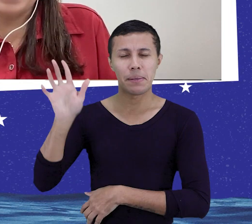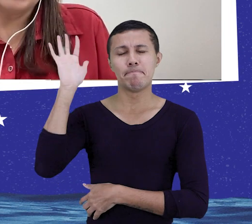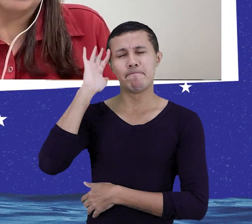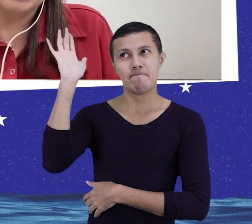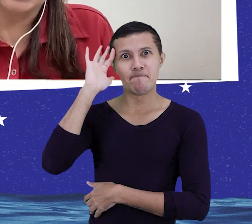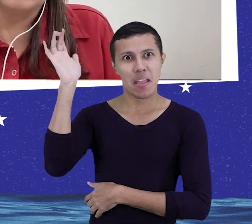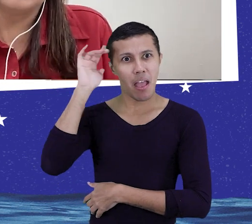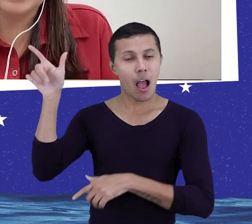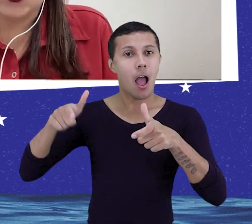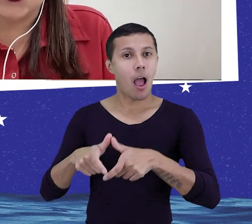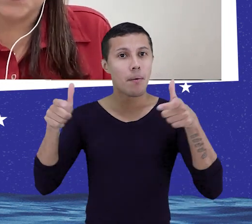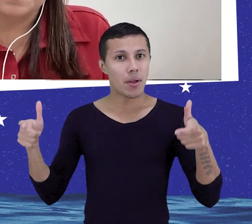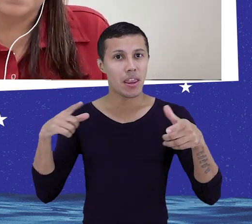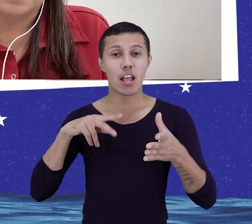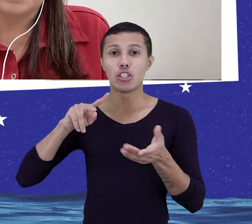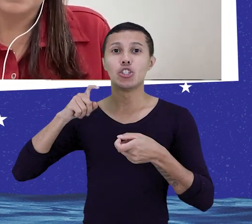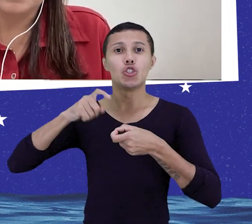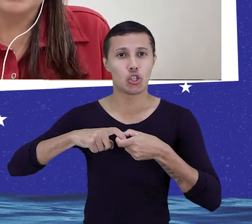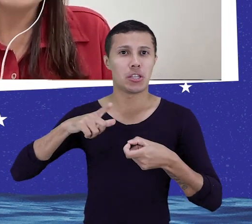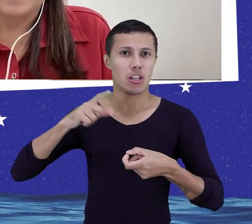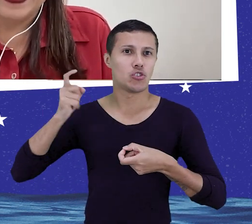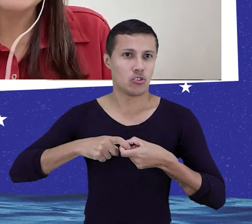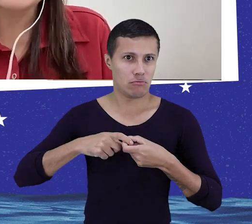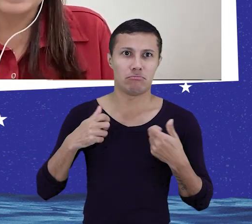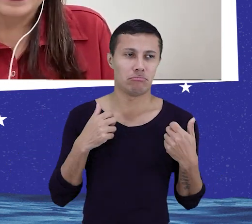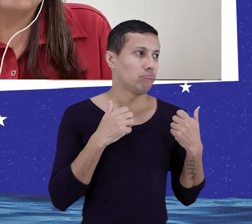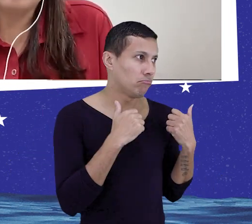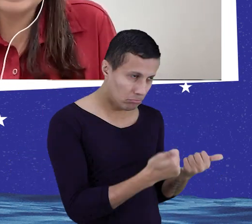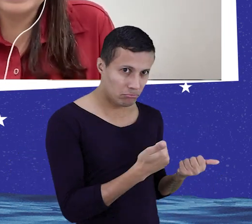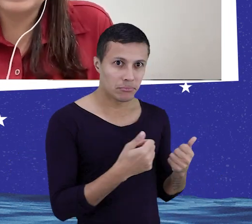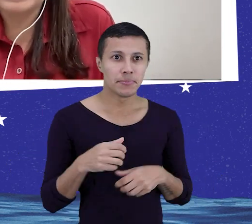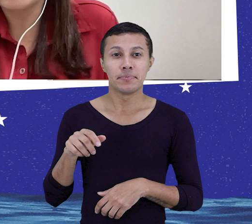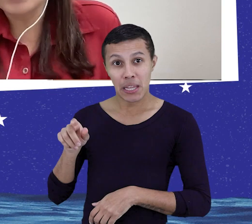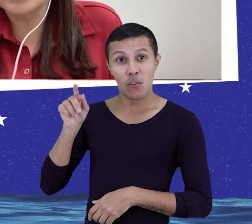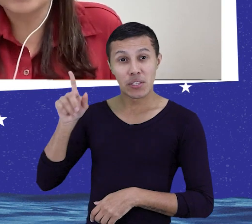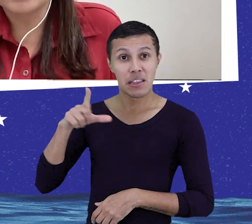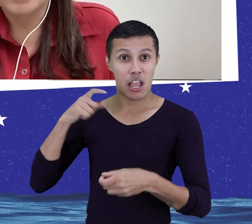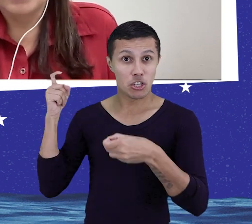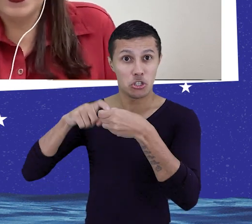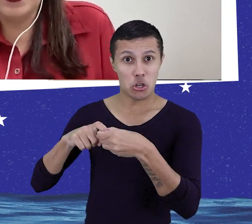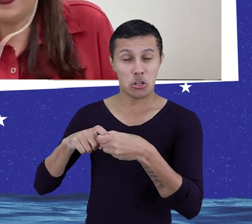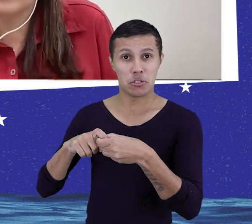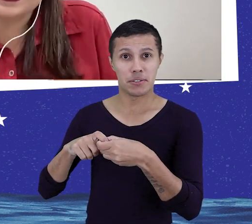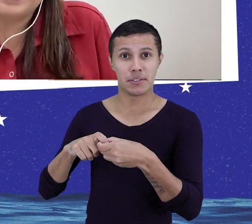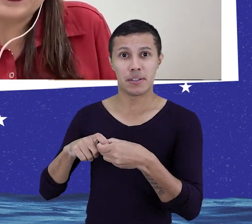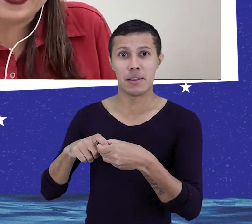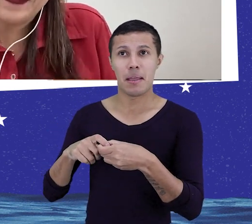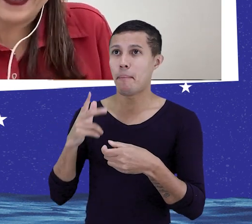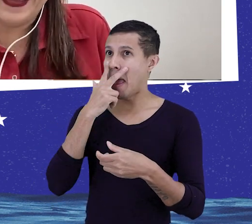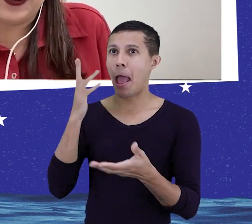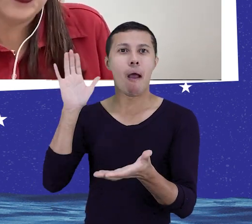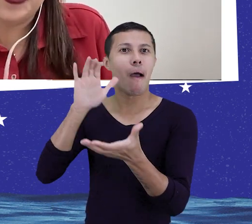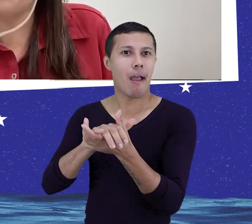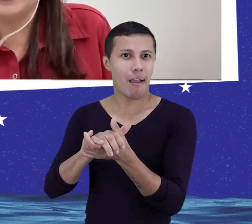que a maioria tem sócio. Sim. E você ter sócio é um casamento,